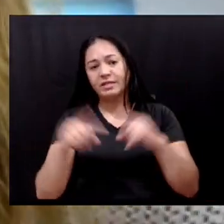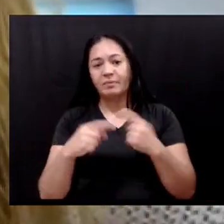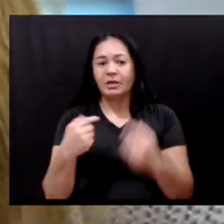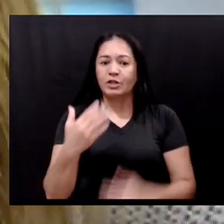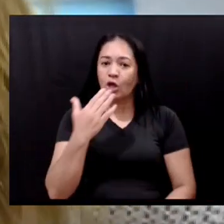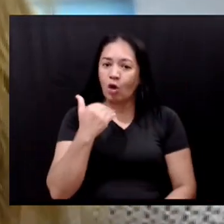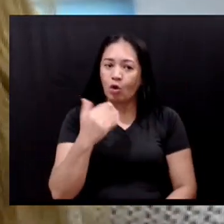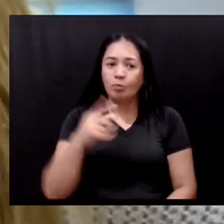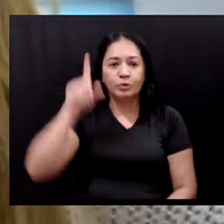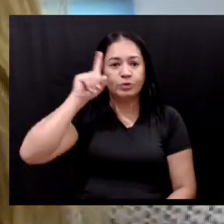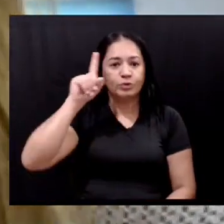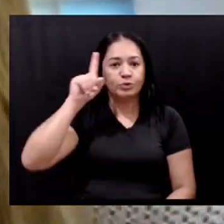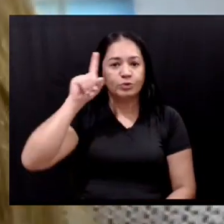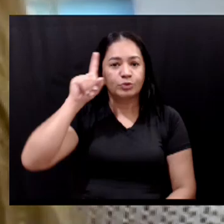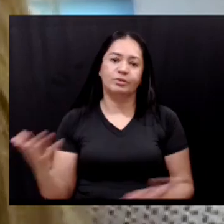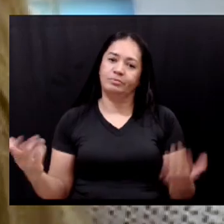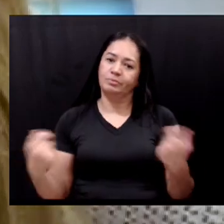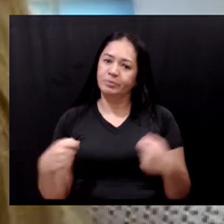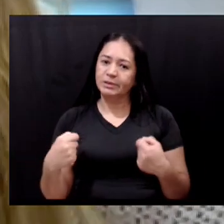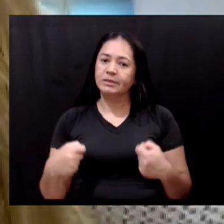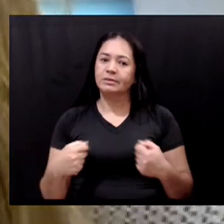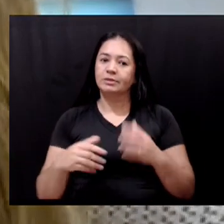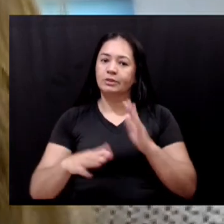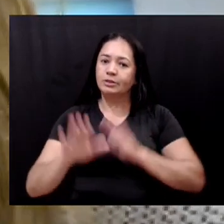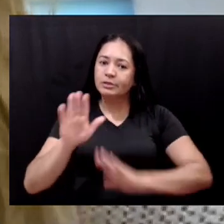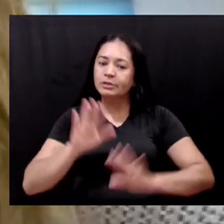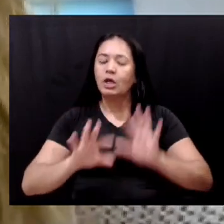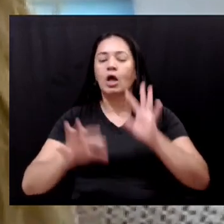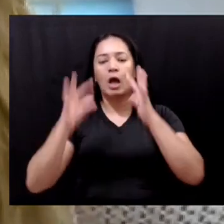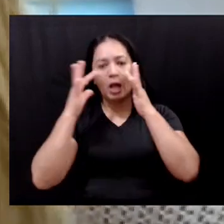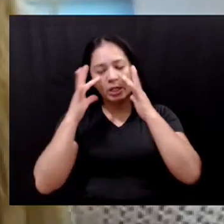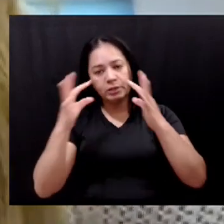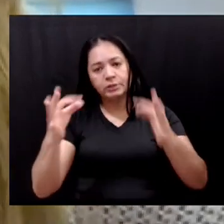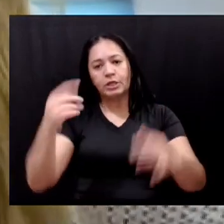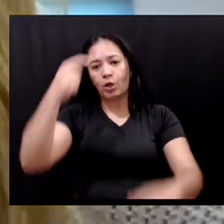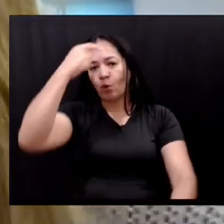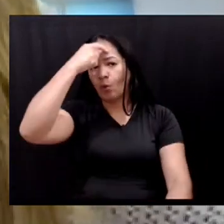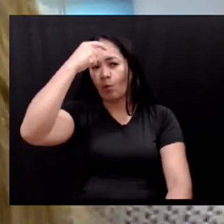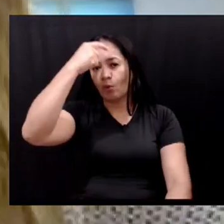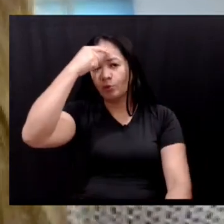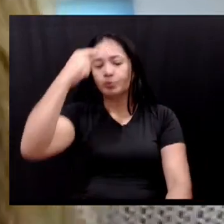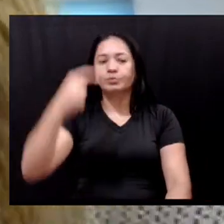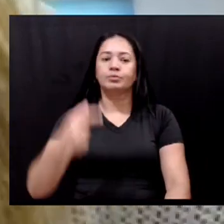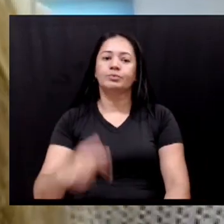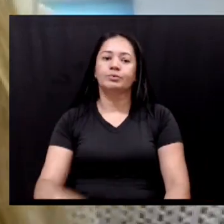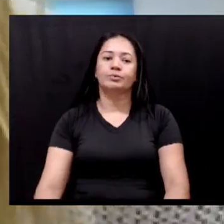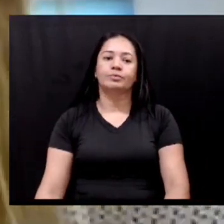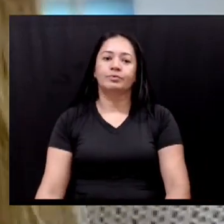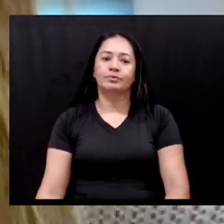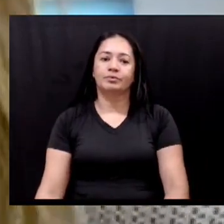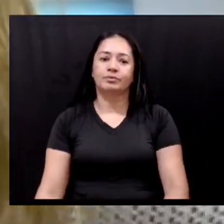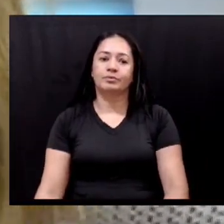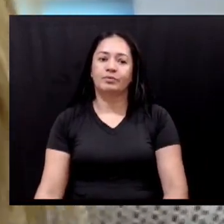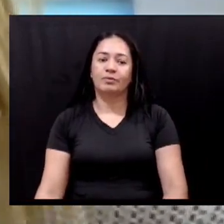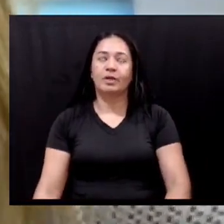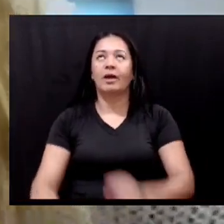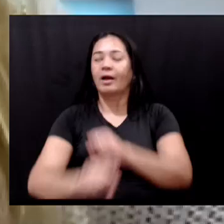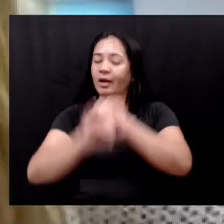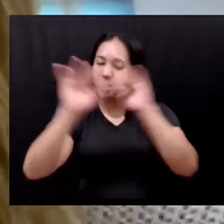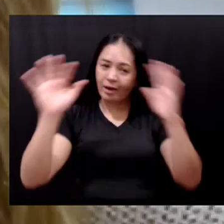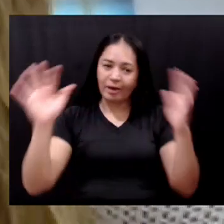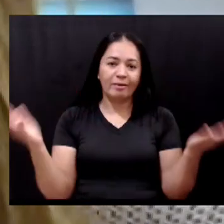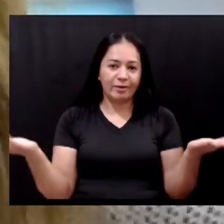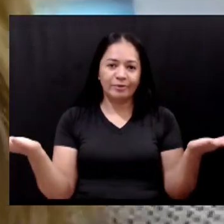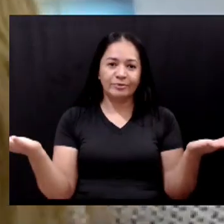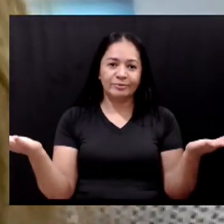tem que ter um pouco mais de consciência e de cuidado nesses hábitos. E claro, nós, pais, a gente precisa dar